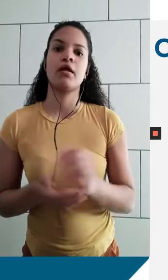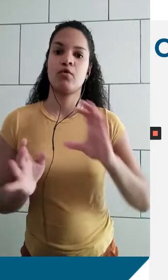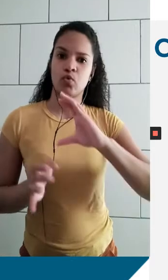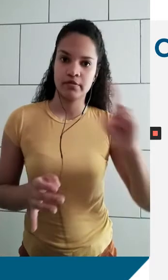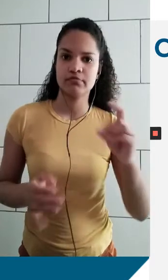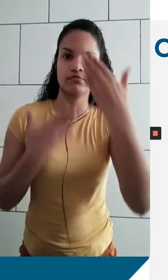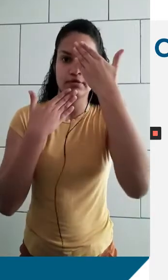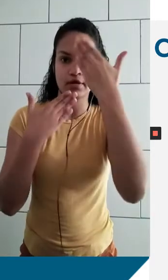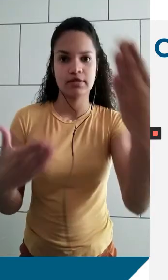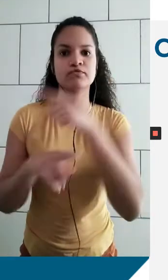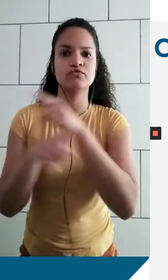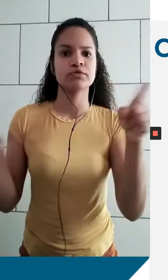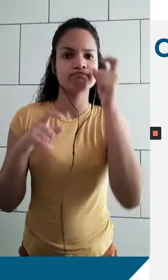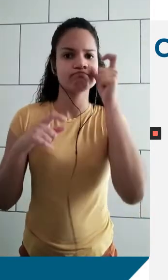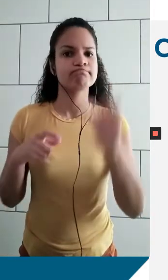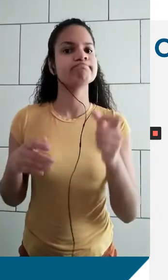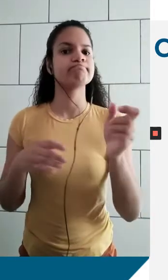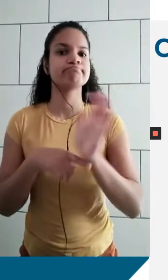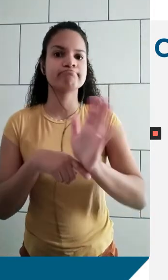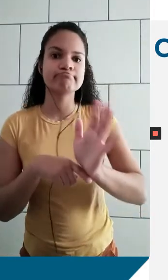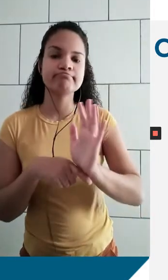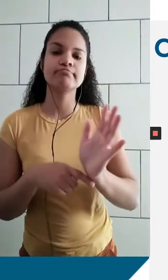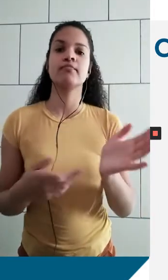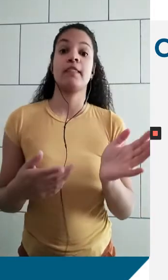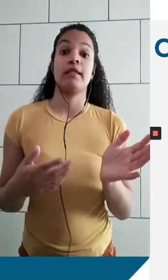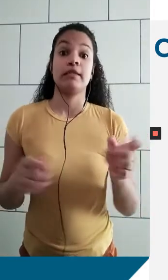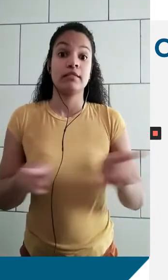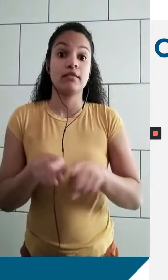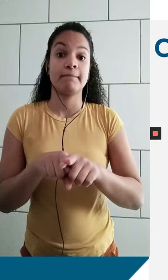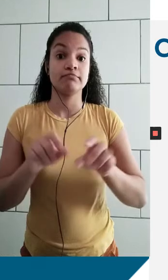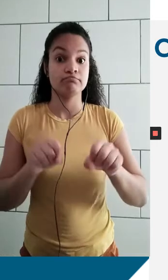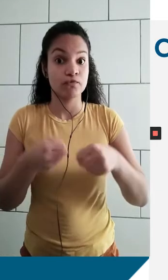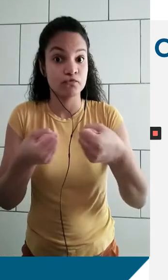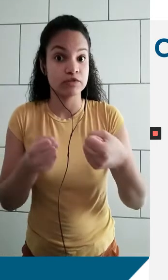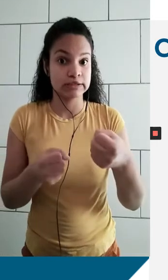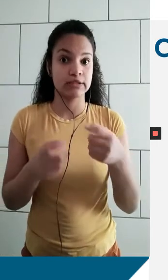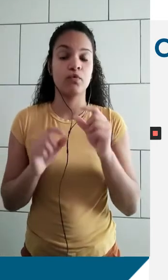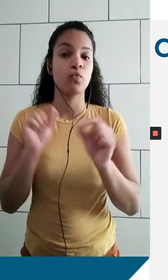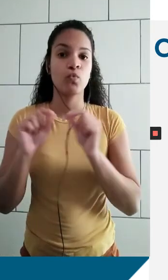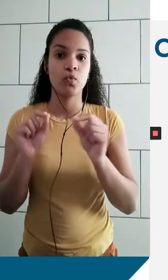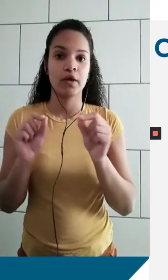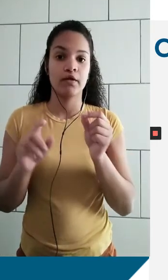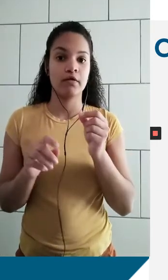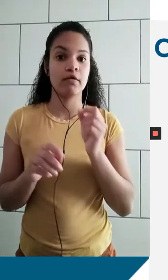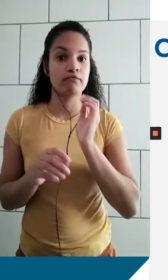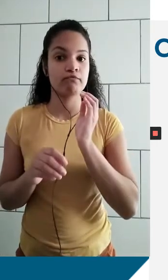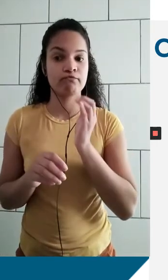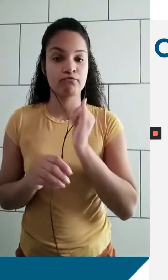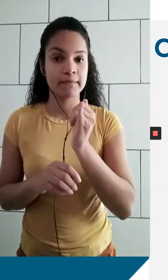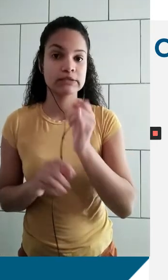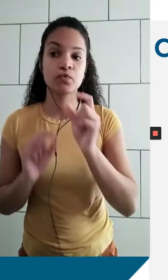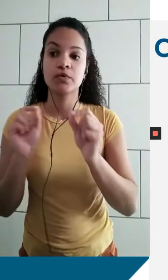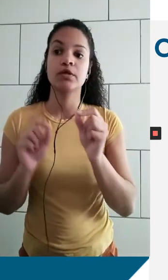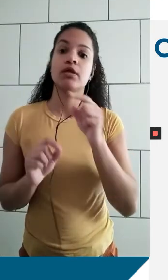nosso trabalho e sempre reforçando a ideia de que esses vídeos, como os títulos muitas das vezes